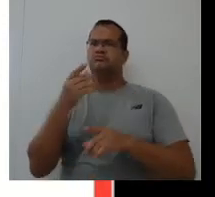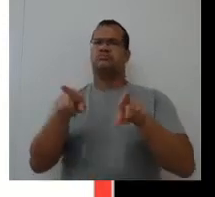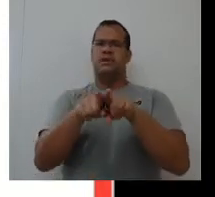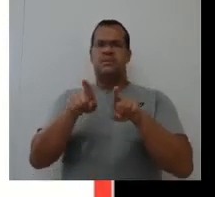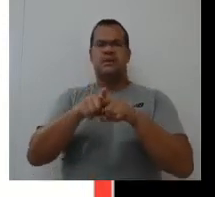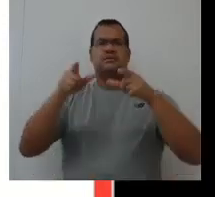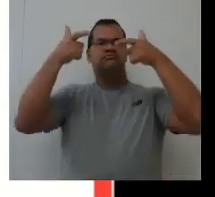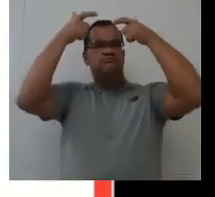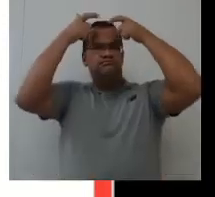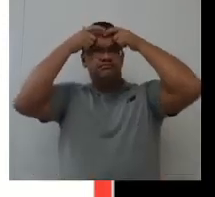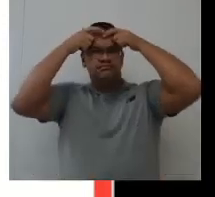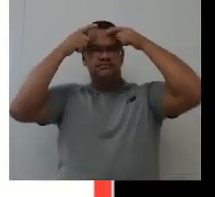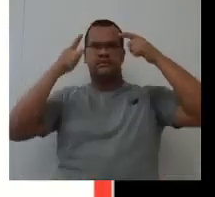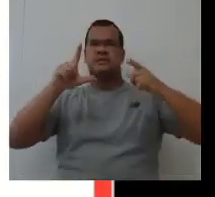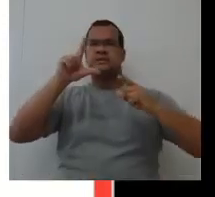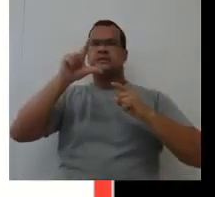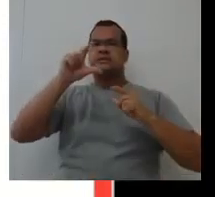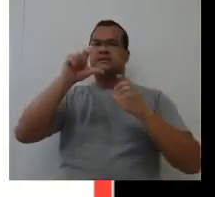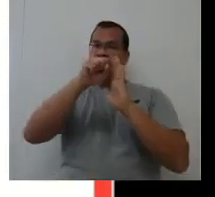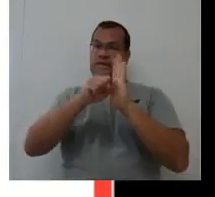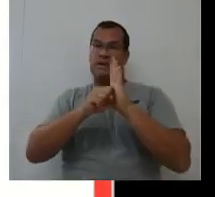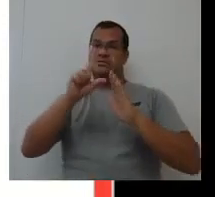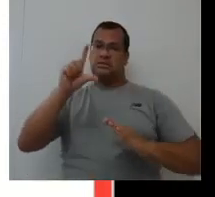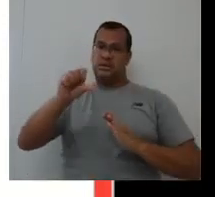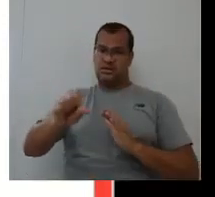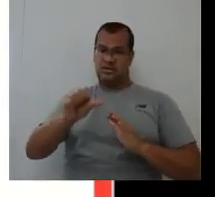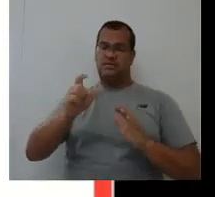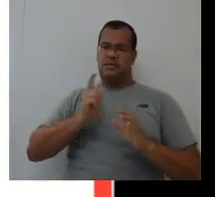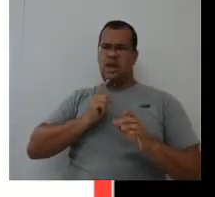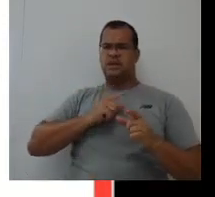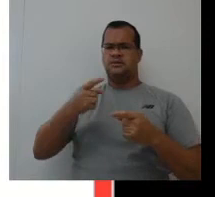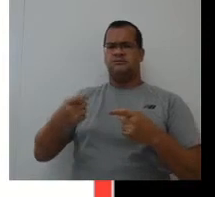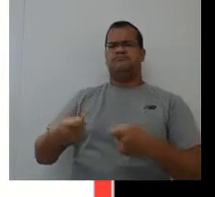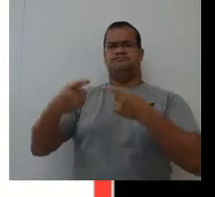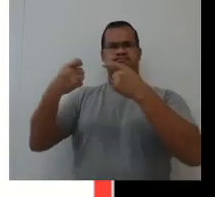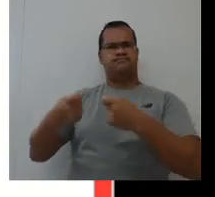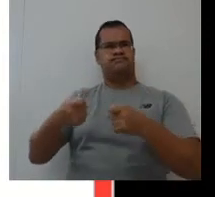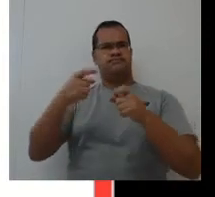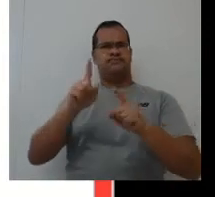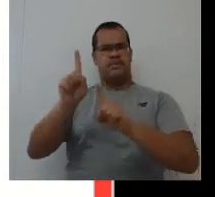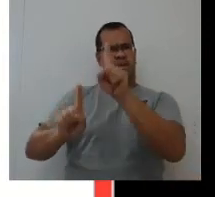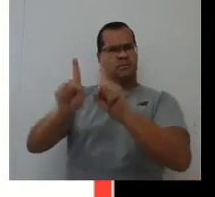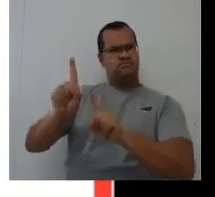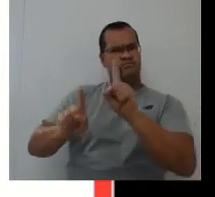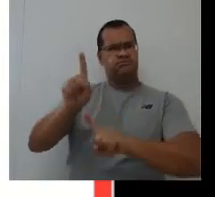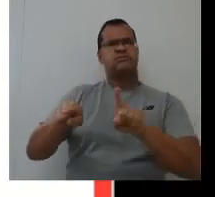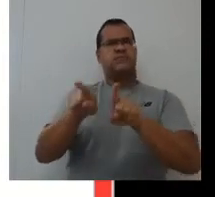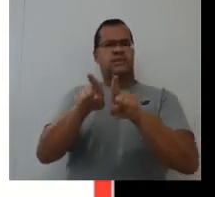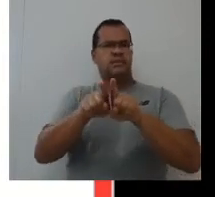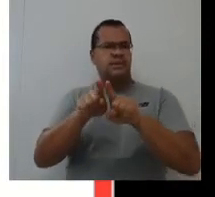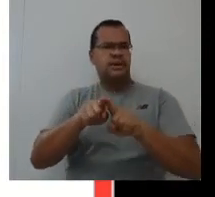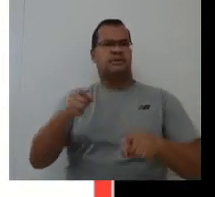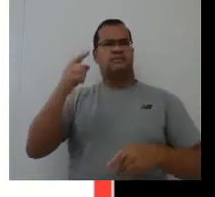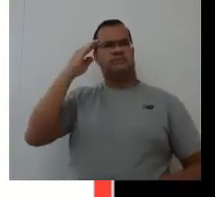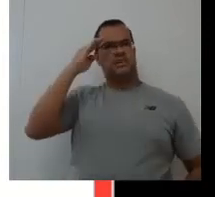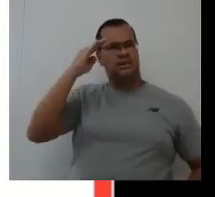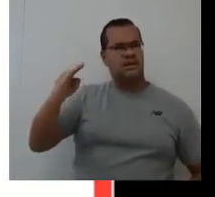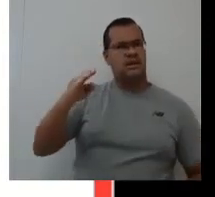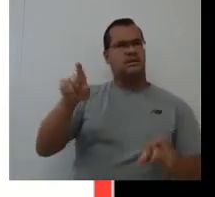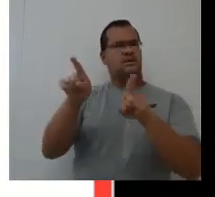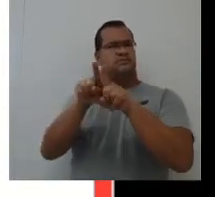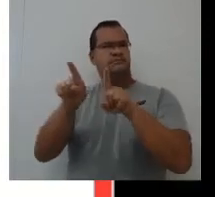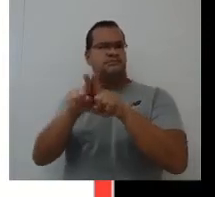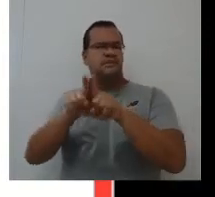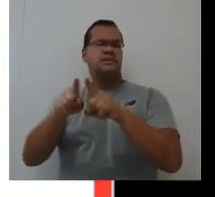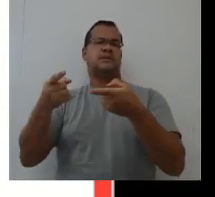no século XIX, né? O imperialismo acirrou as disputas comerciais e militar entre as potências. A